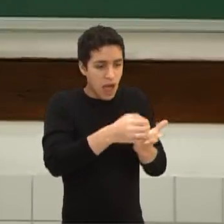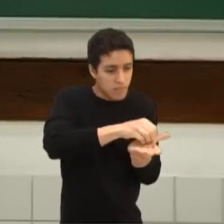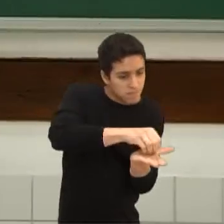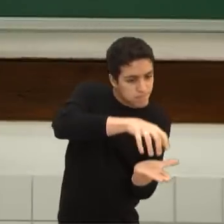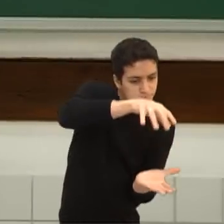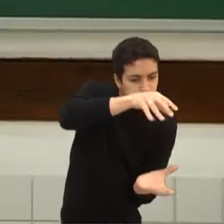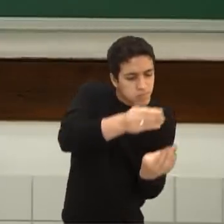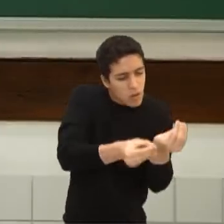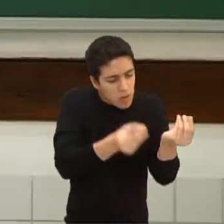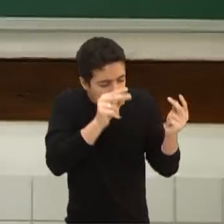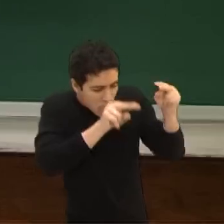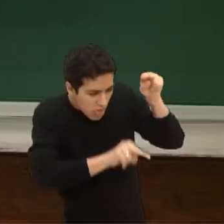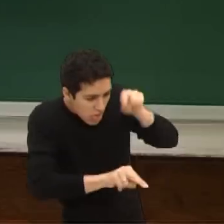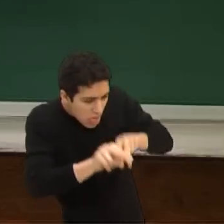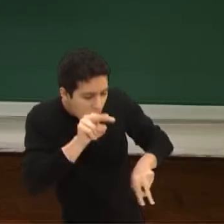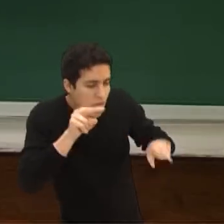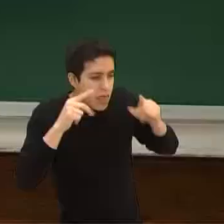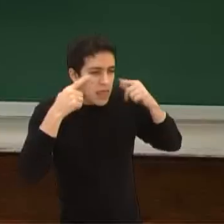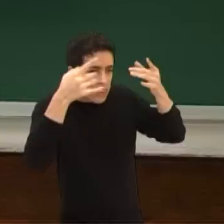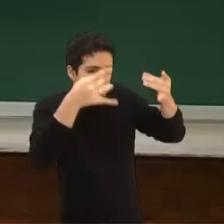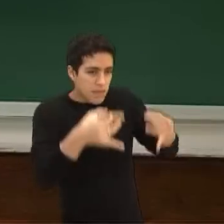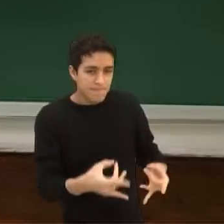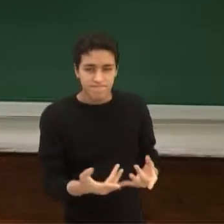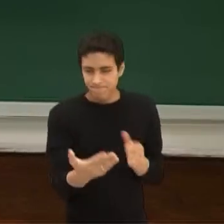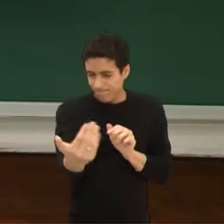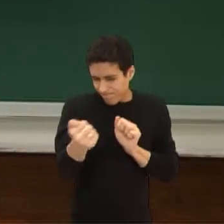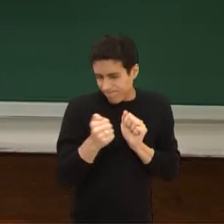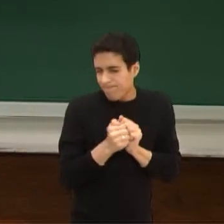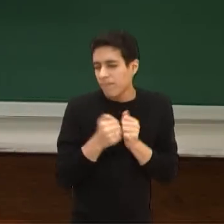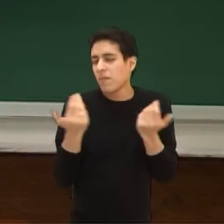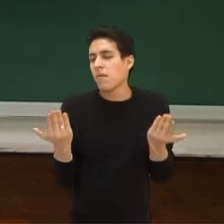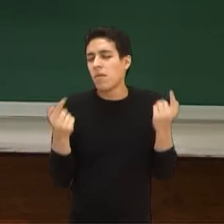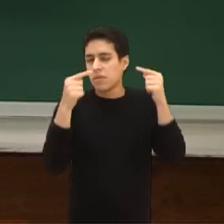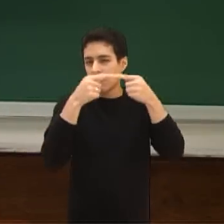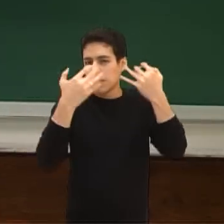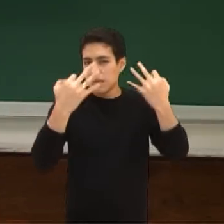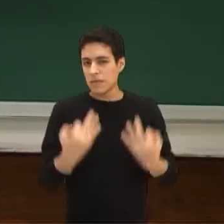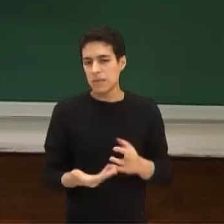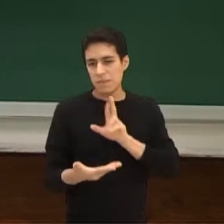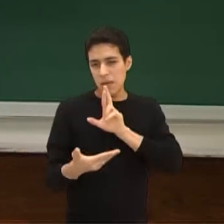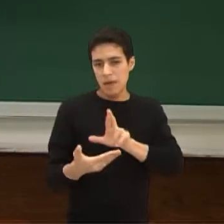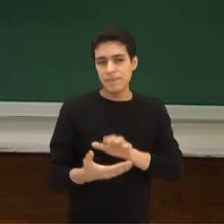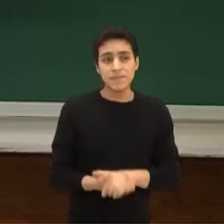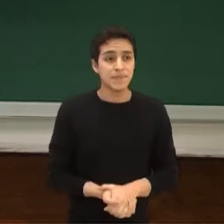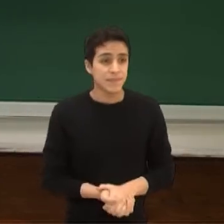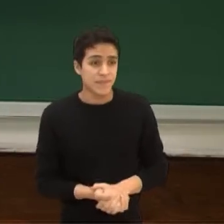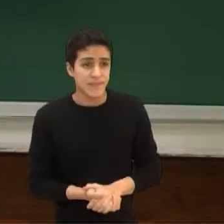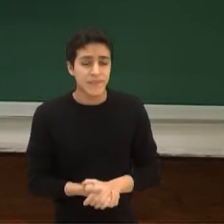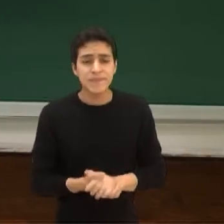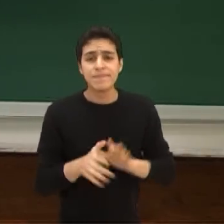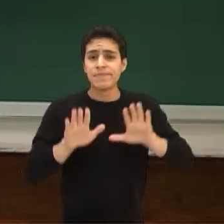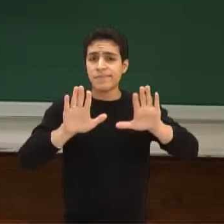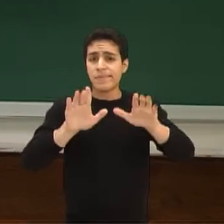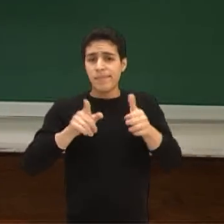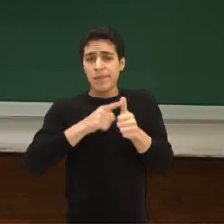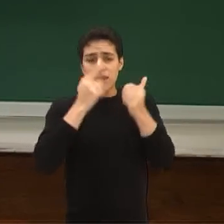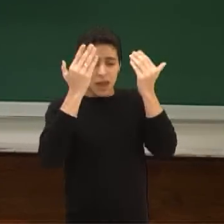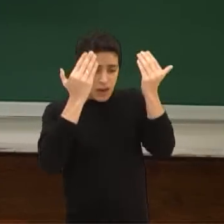resposta certa. Estamos juntos? Vamos lá, então. O que nós temos que